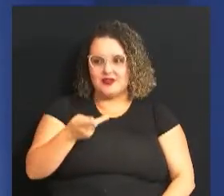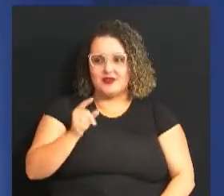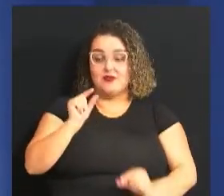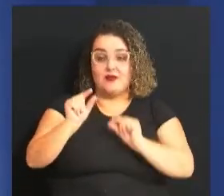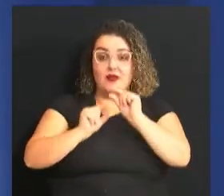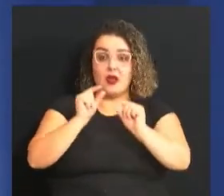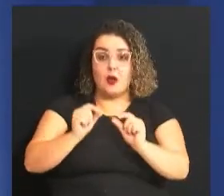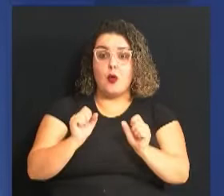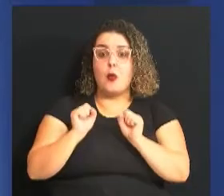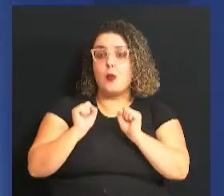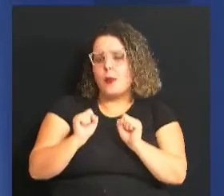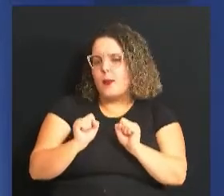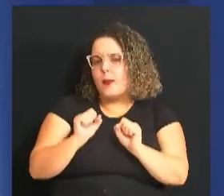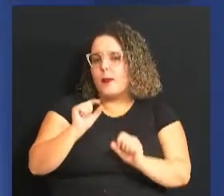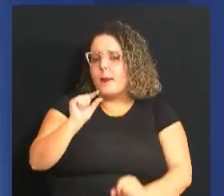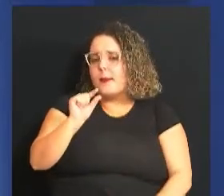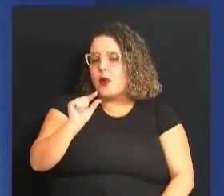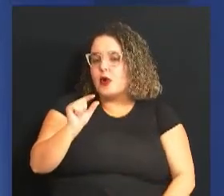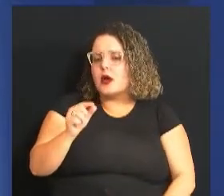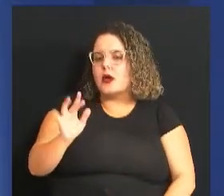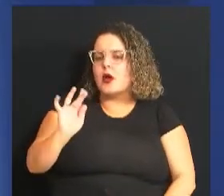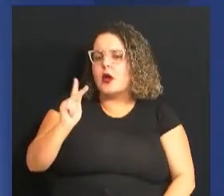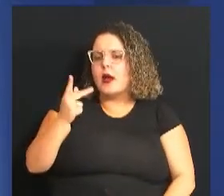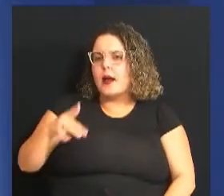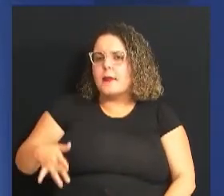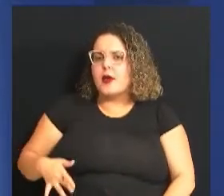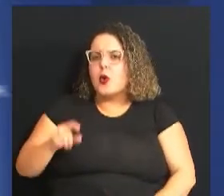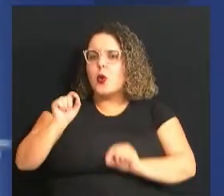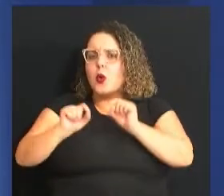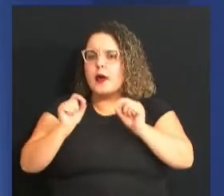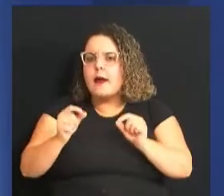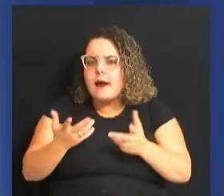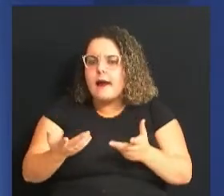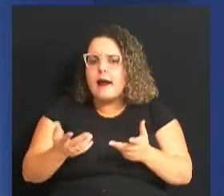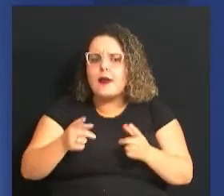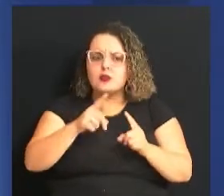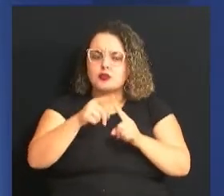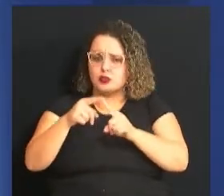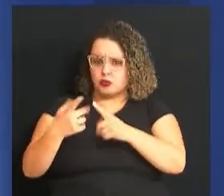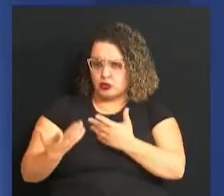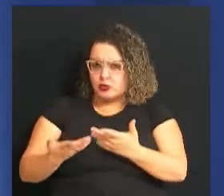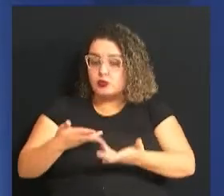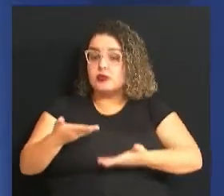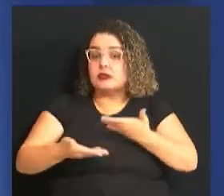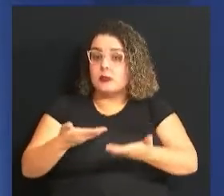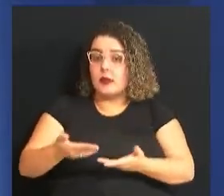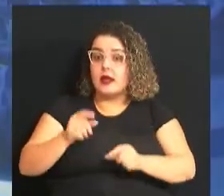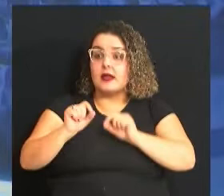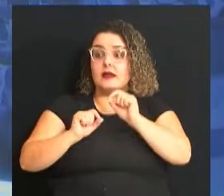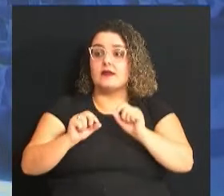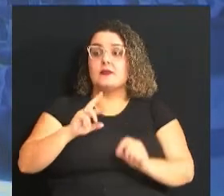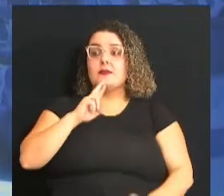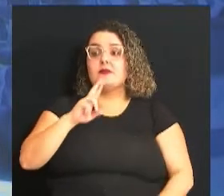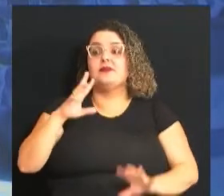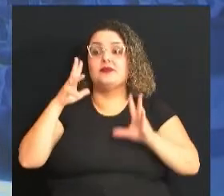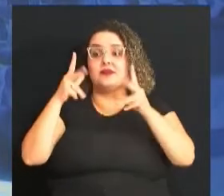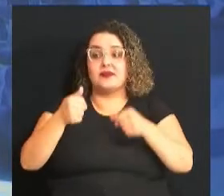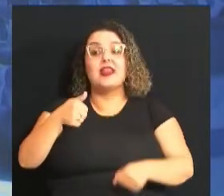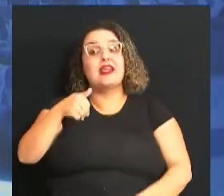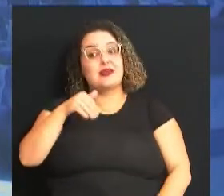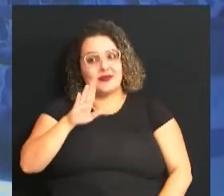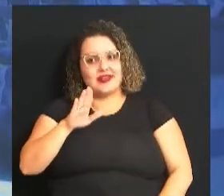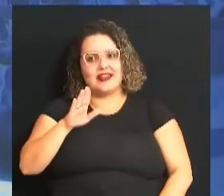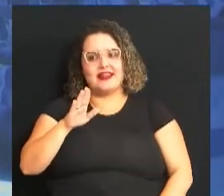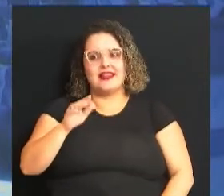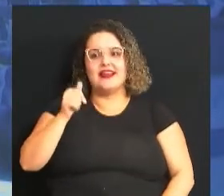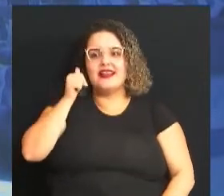sobre hepatite. O que é, sintomas, tratamento e os tipos que tem? Quem vai responder tudo isso e muito mais